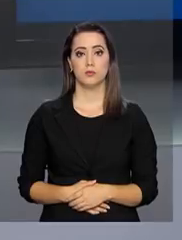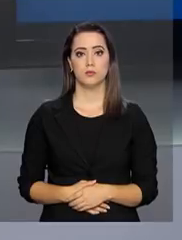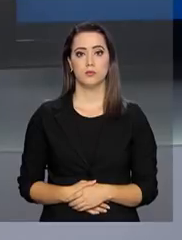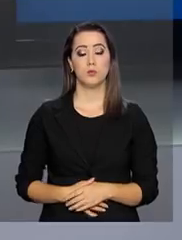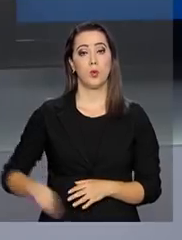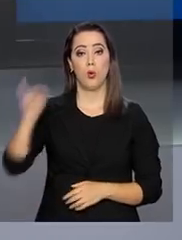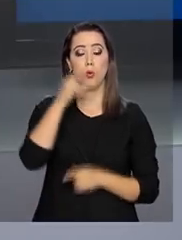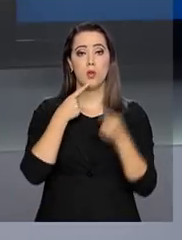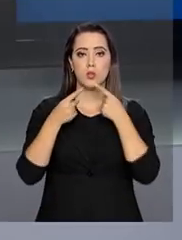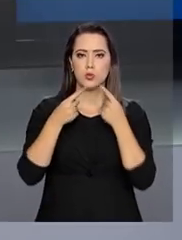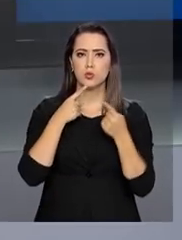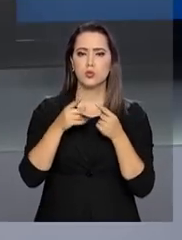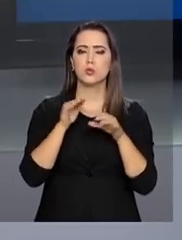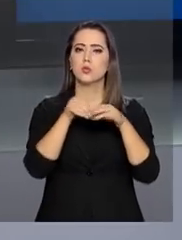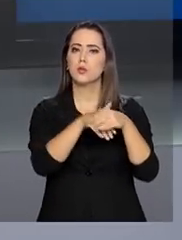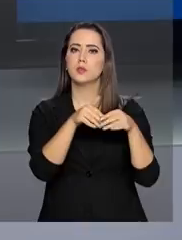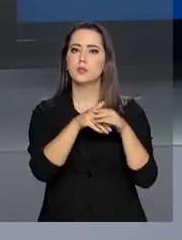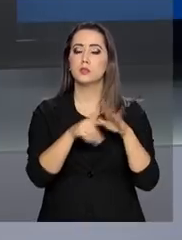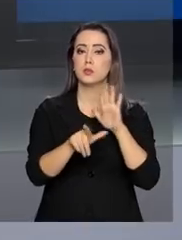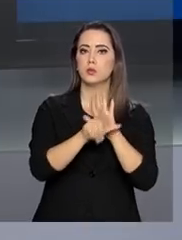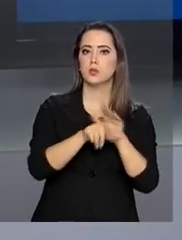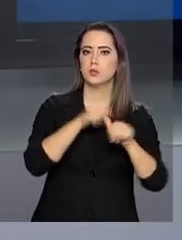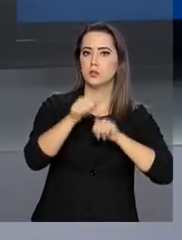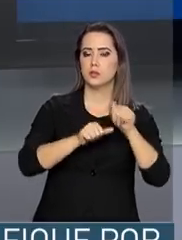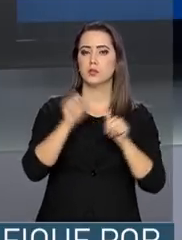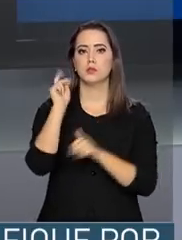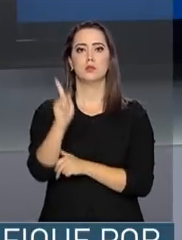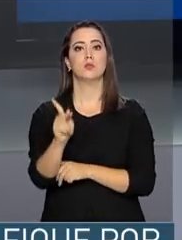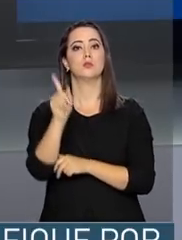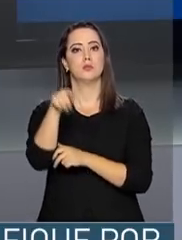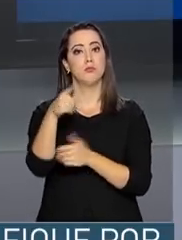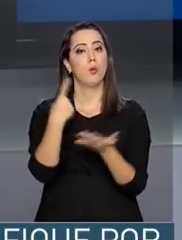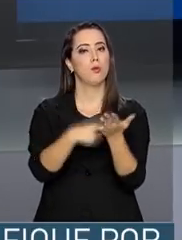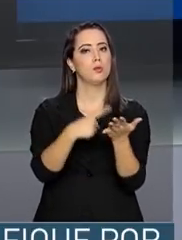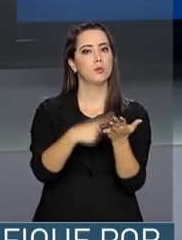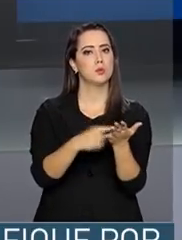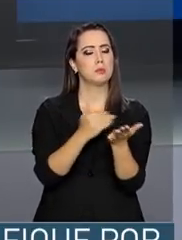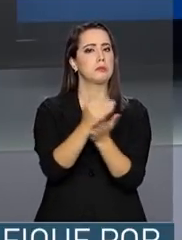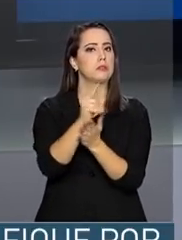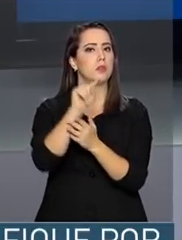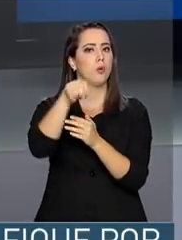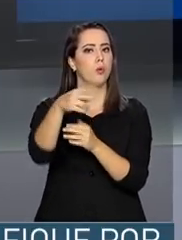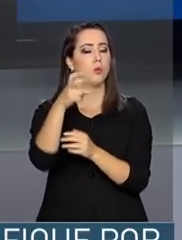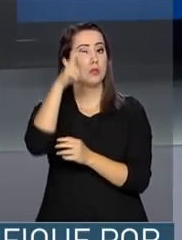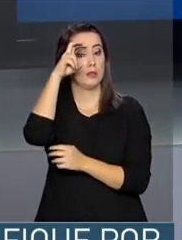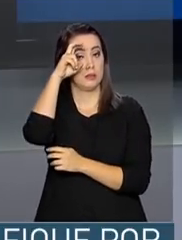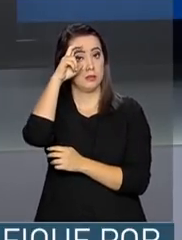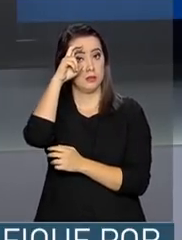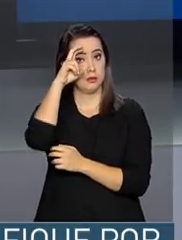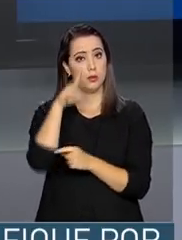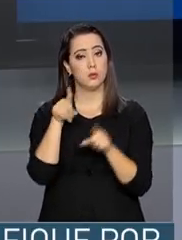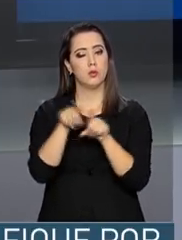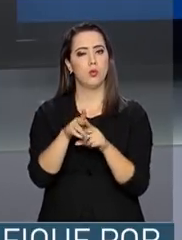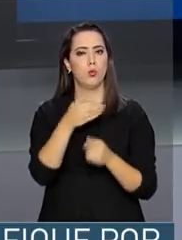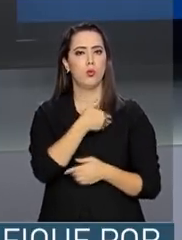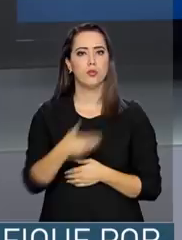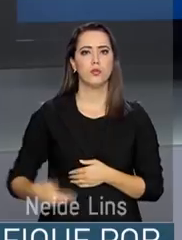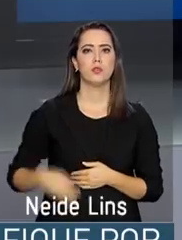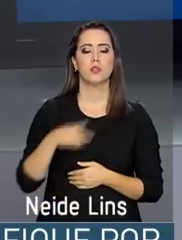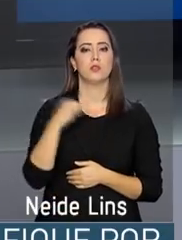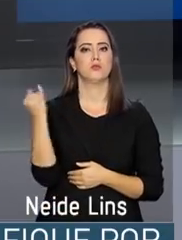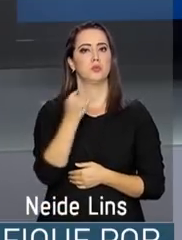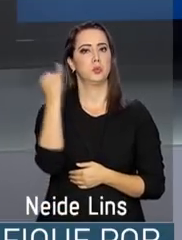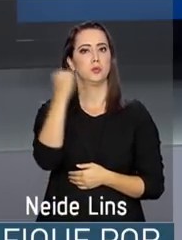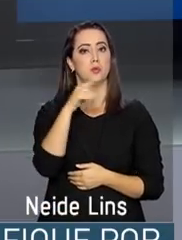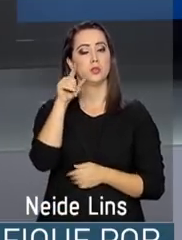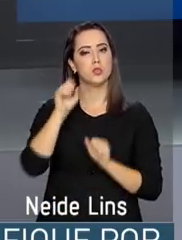Olá. As discussões sobre a votação da reforma da Previdência estão marcadas para começar na próxima quinta-feira. Para o governo, o